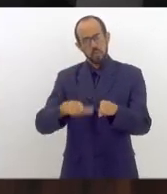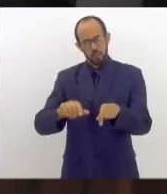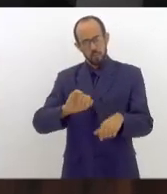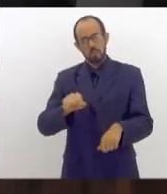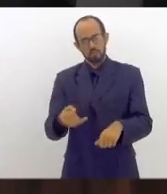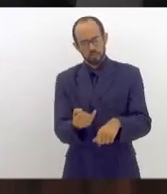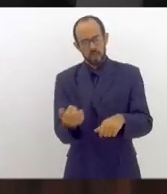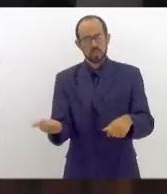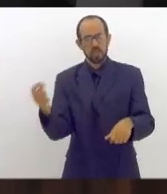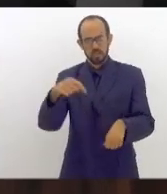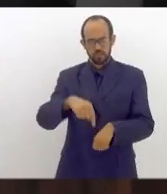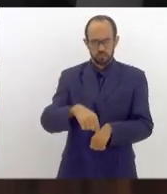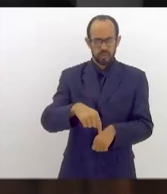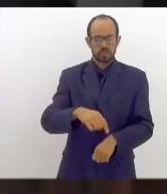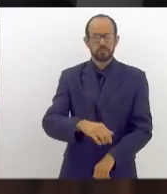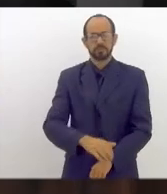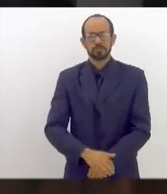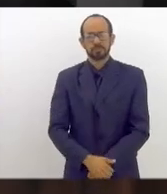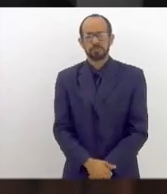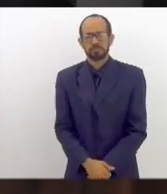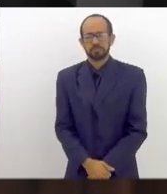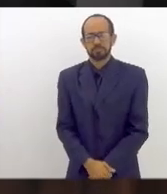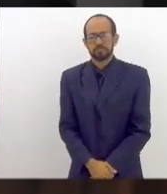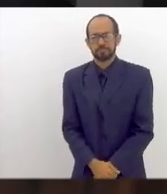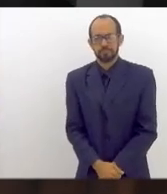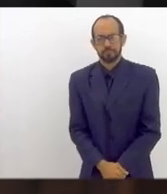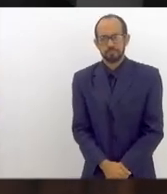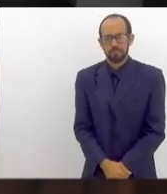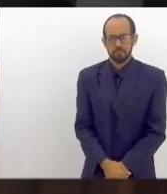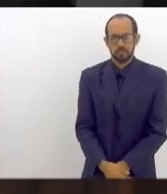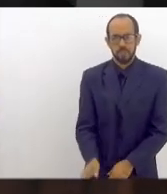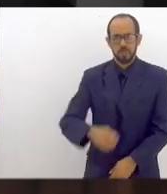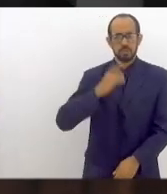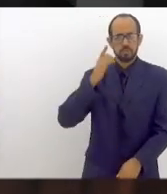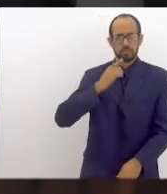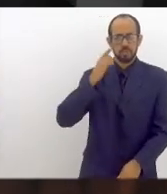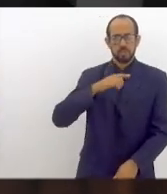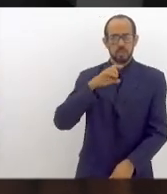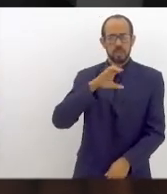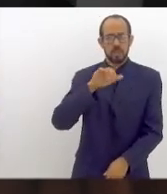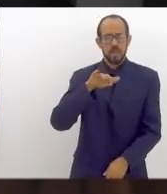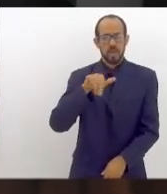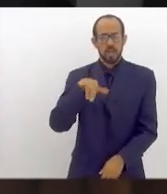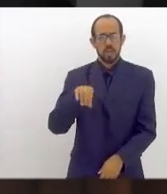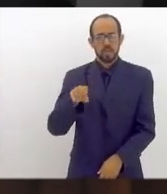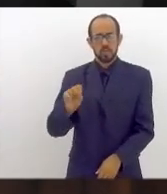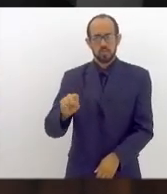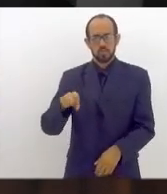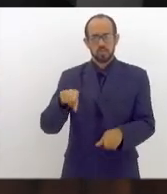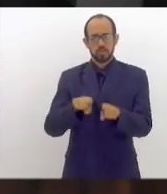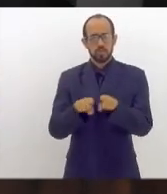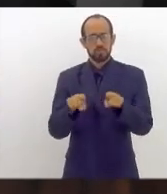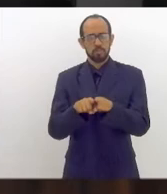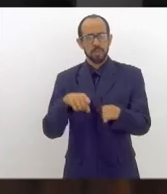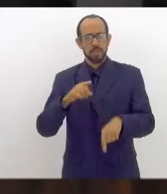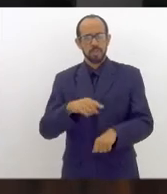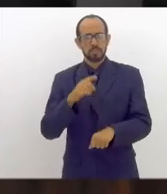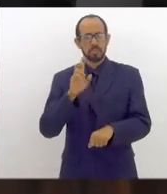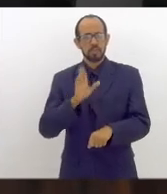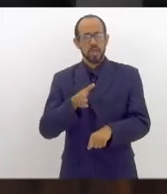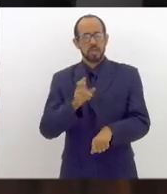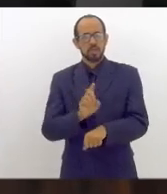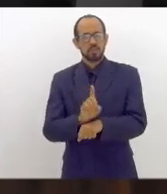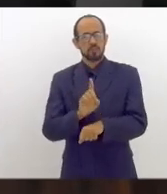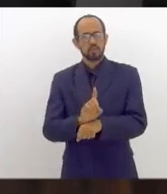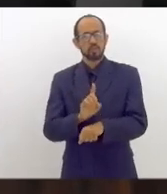estará presente conosco o Desembargador Carlos Santos de Oliveira que também foi Defensor Público do Rio de Janeiro sempre